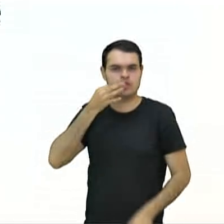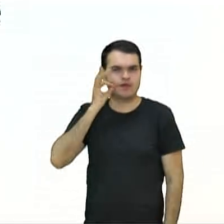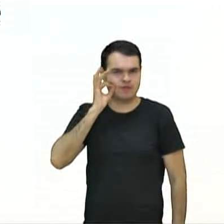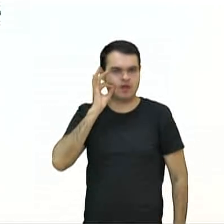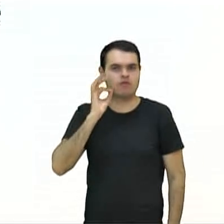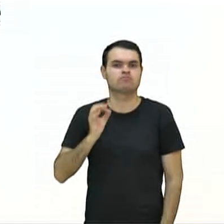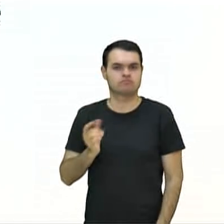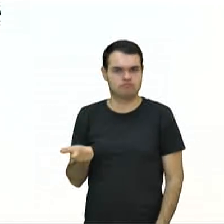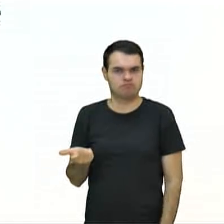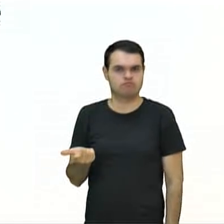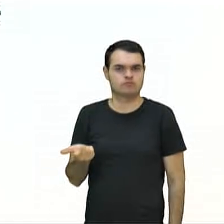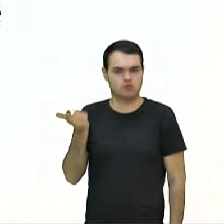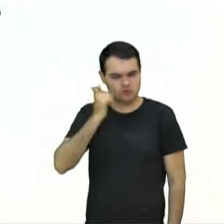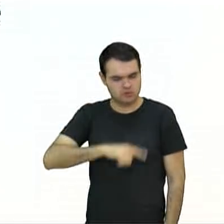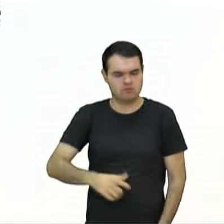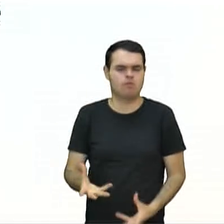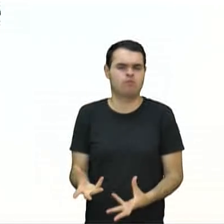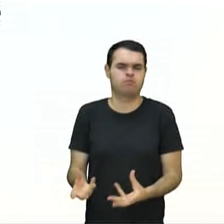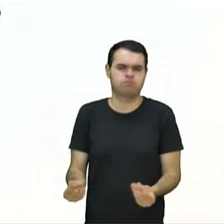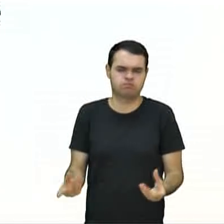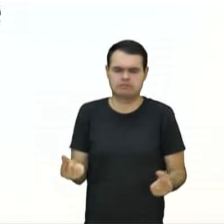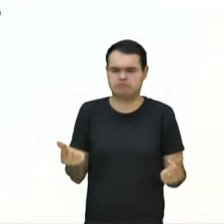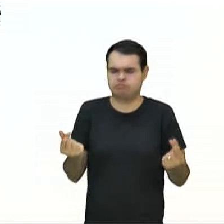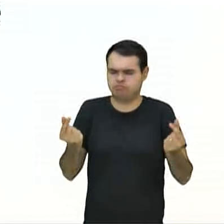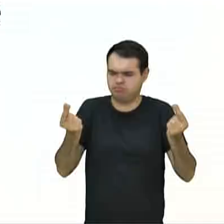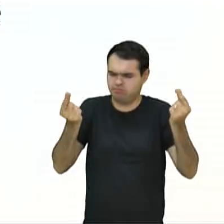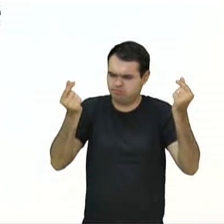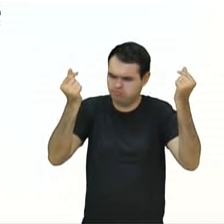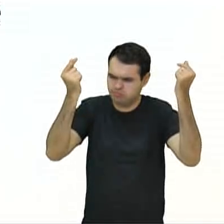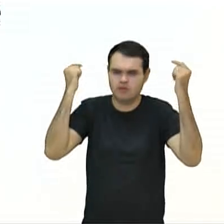acumularam muitos recursos, muito dinheiro, né,